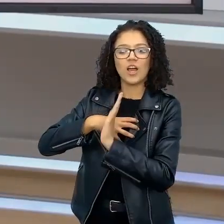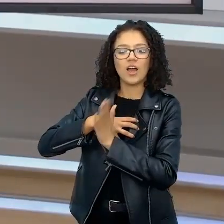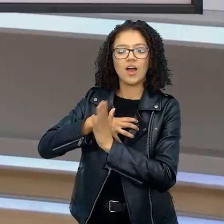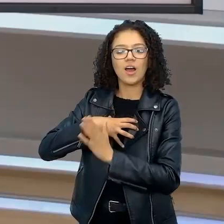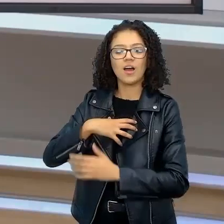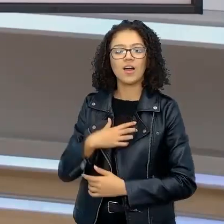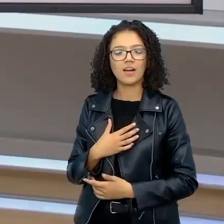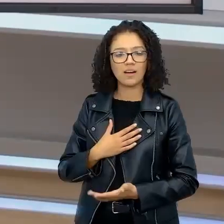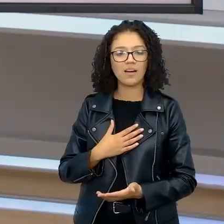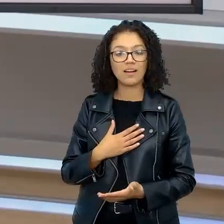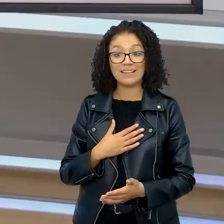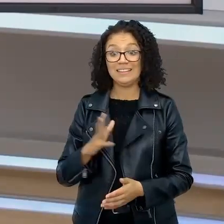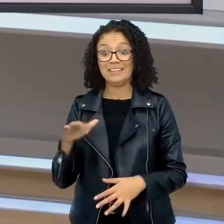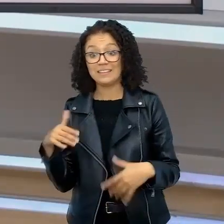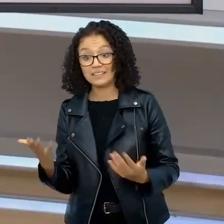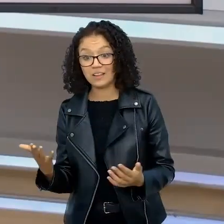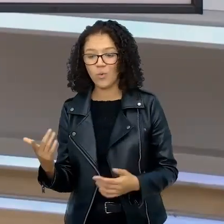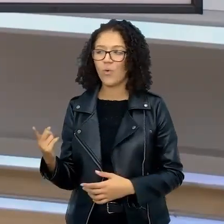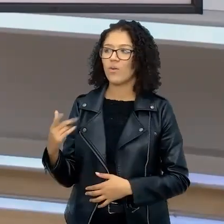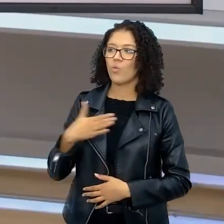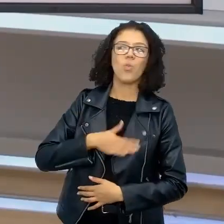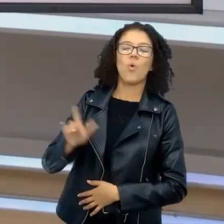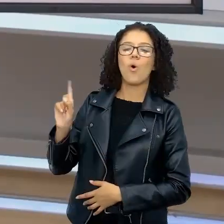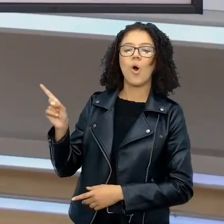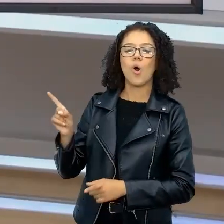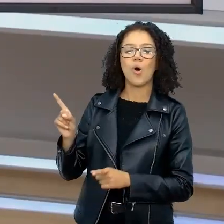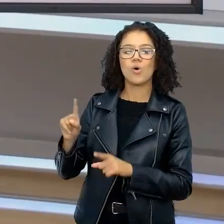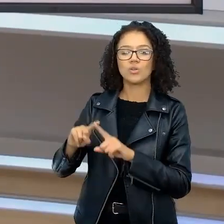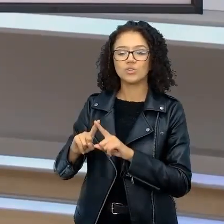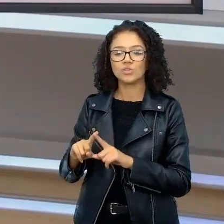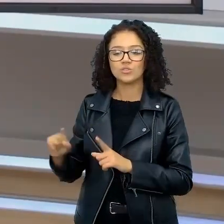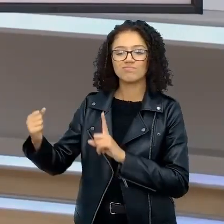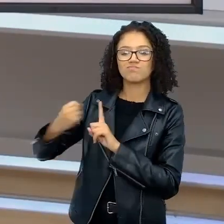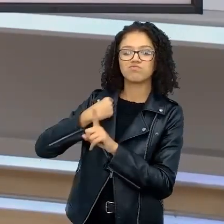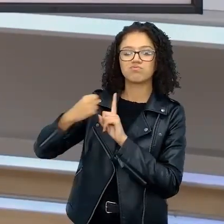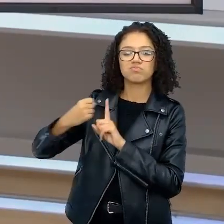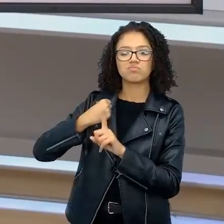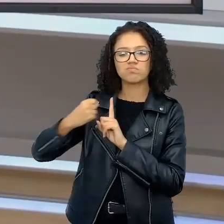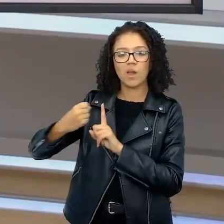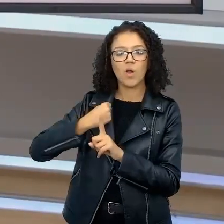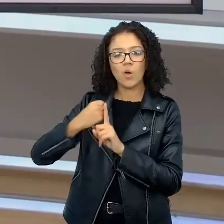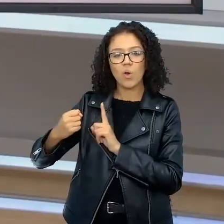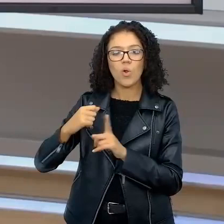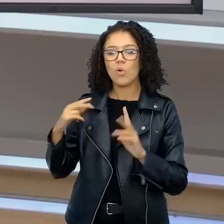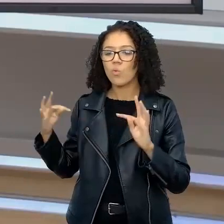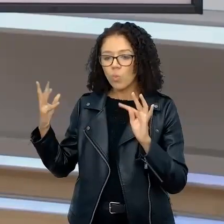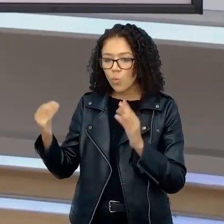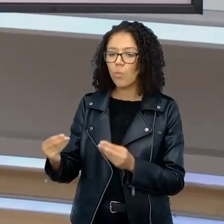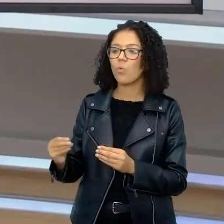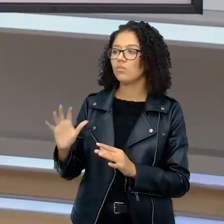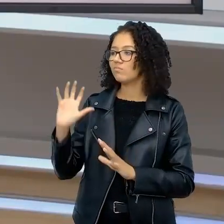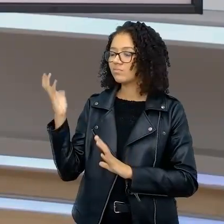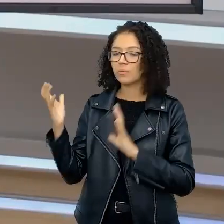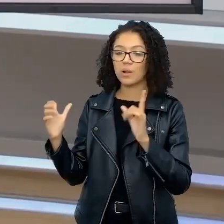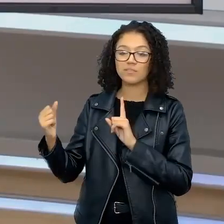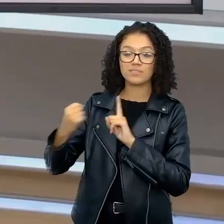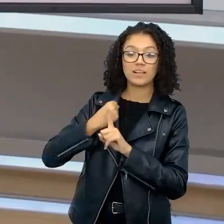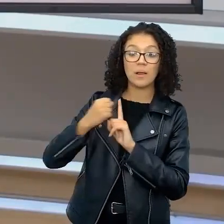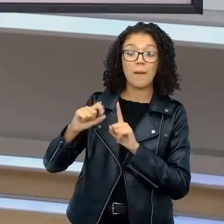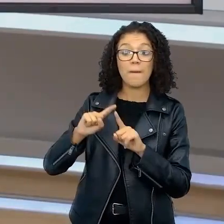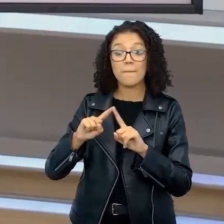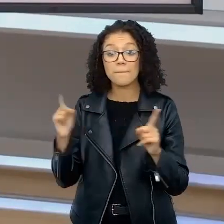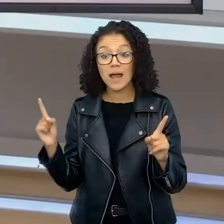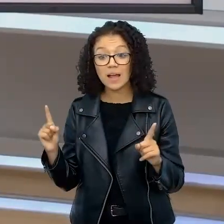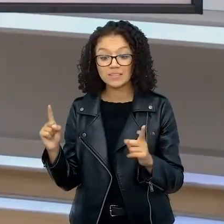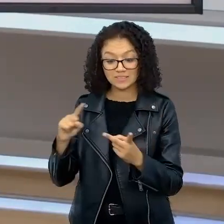afeto. Então, ao mesmo tempo que ela não gosta da violência, né, de tudo que está acontecendo com ela, ela também